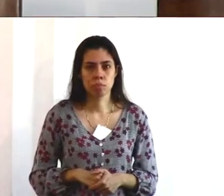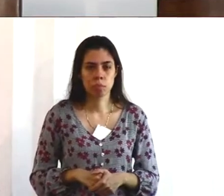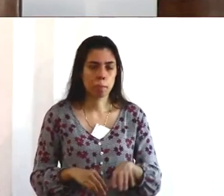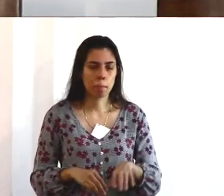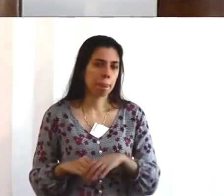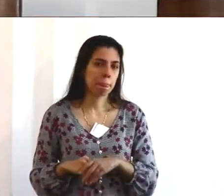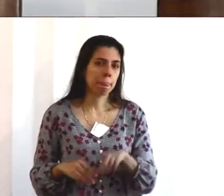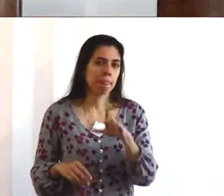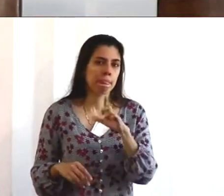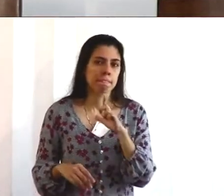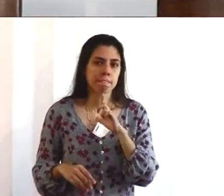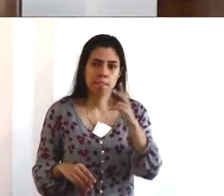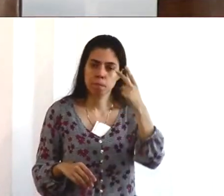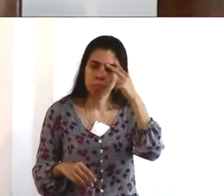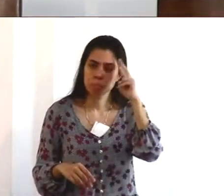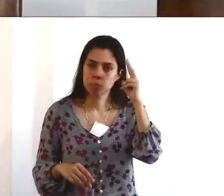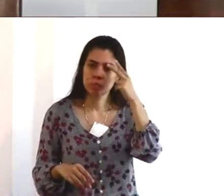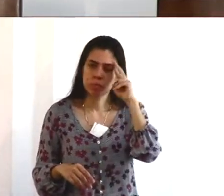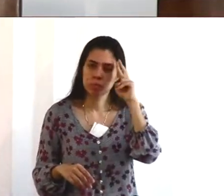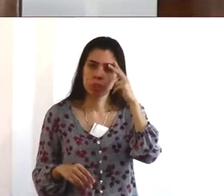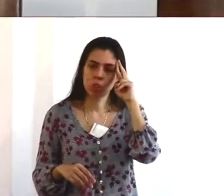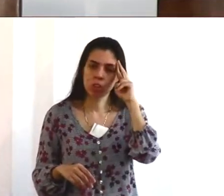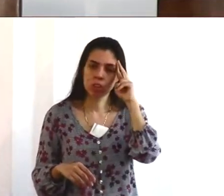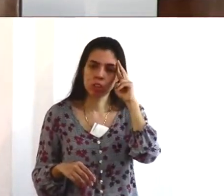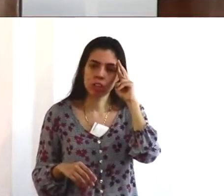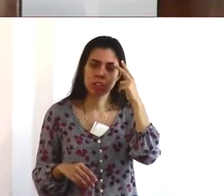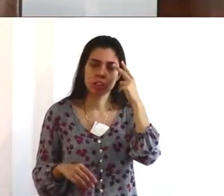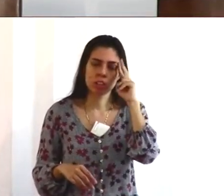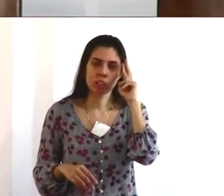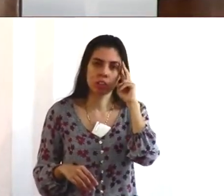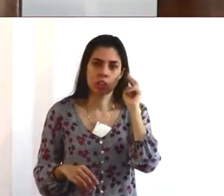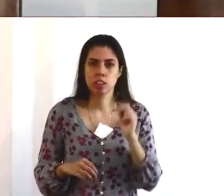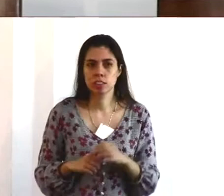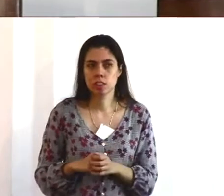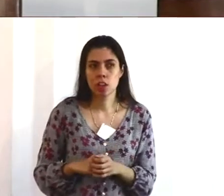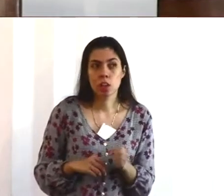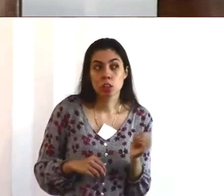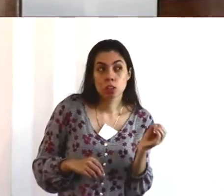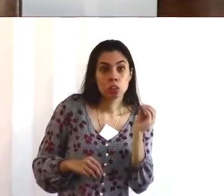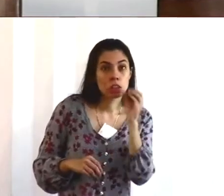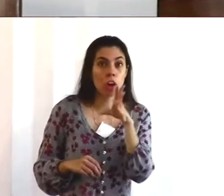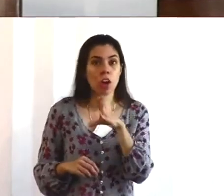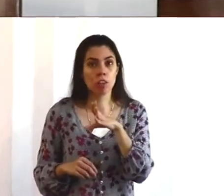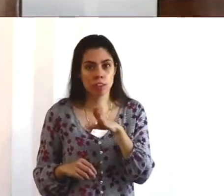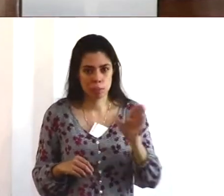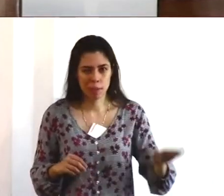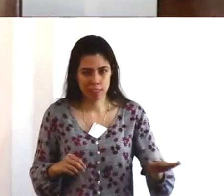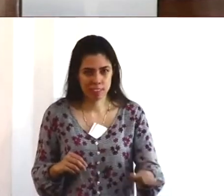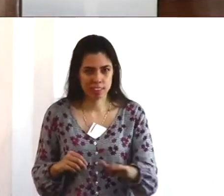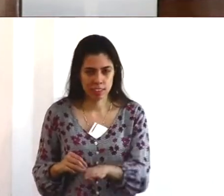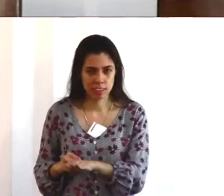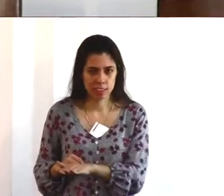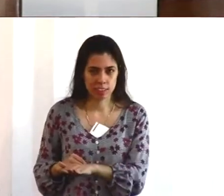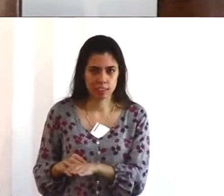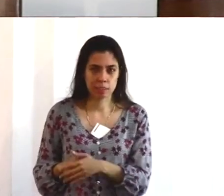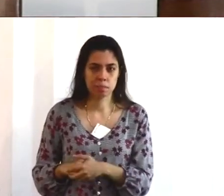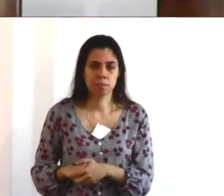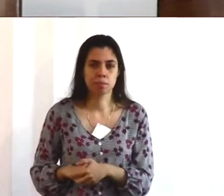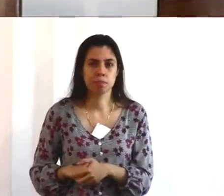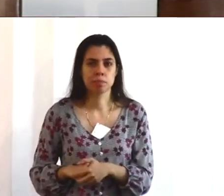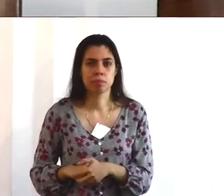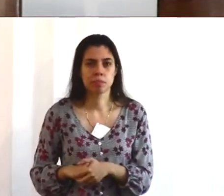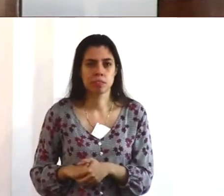fadas hoje são mais modernos, tem coisas diferentes, eles estão desconstruindo e reconstruindo